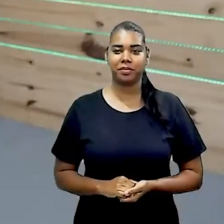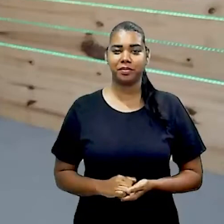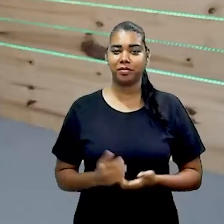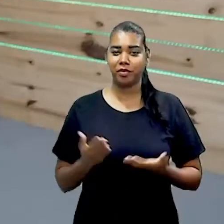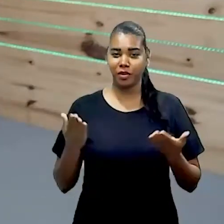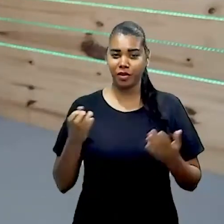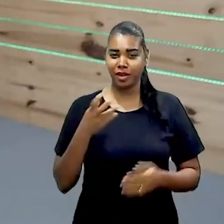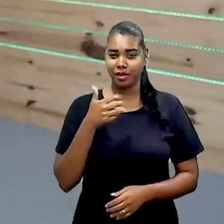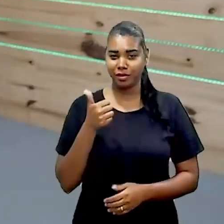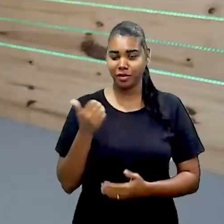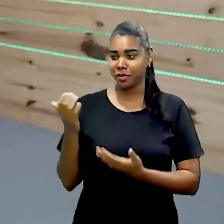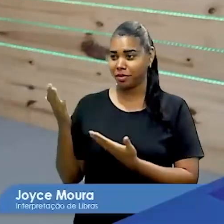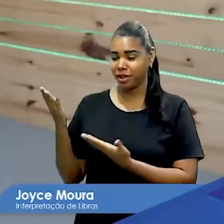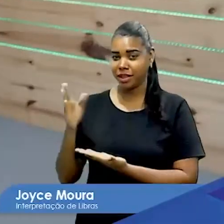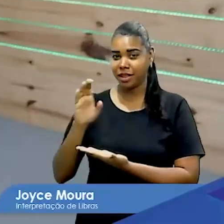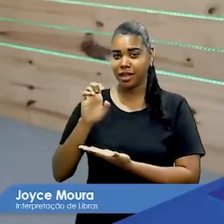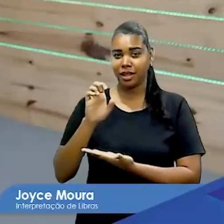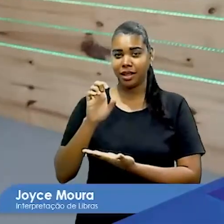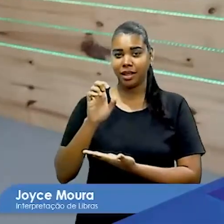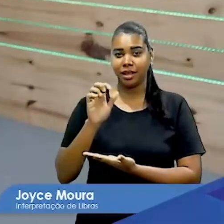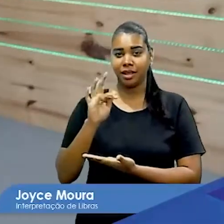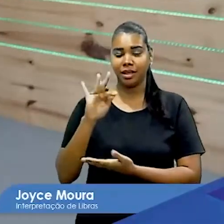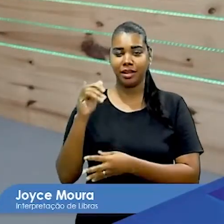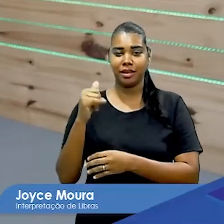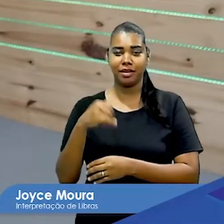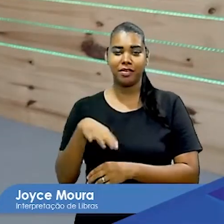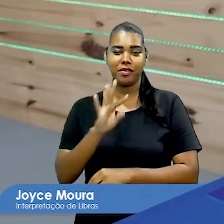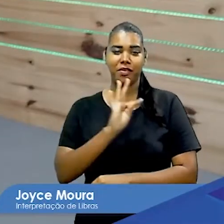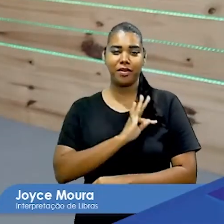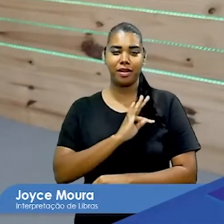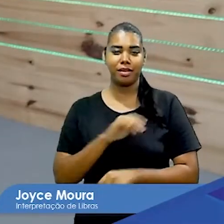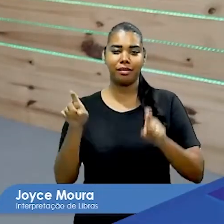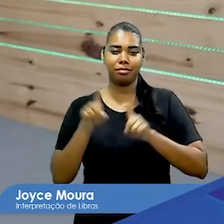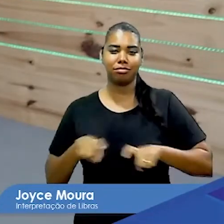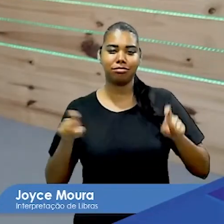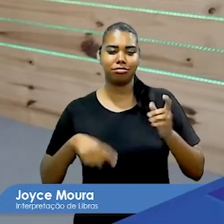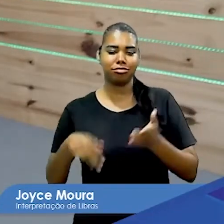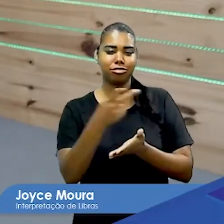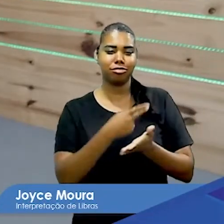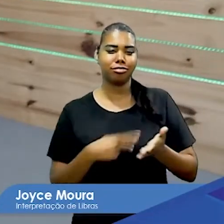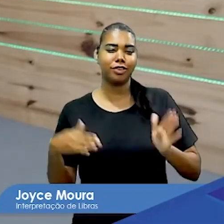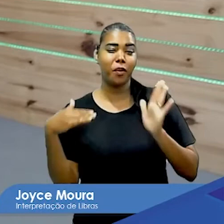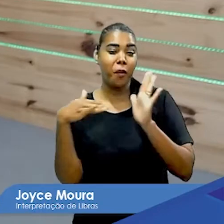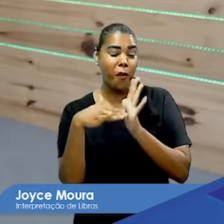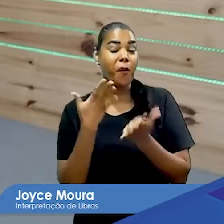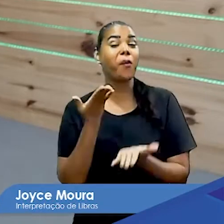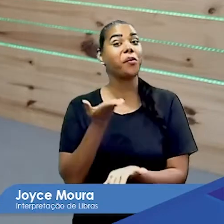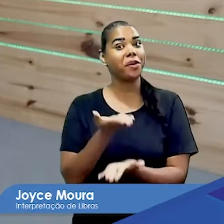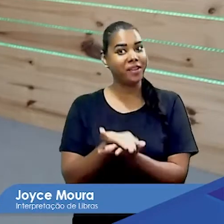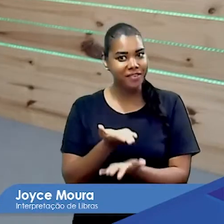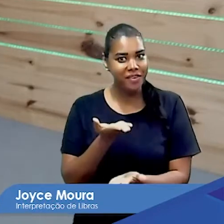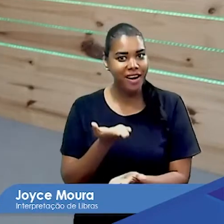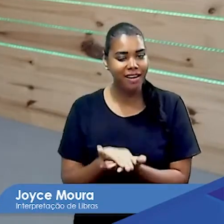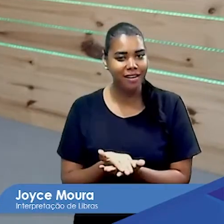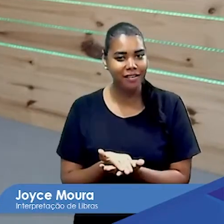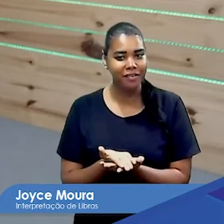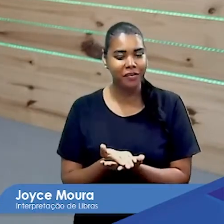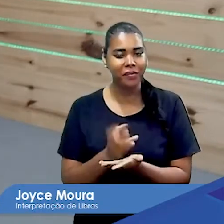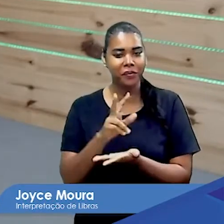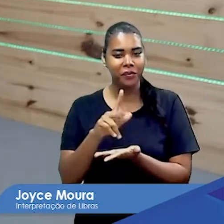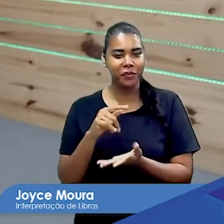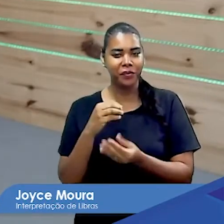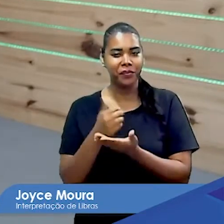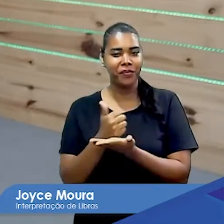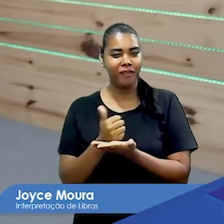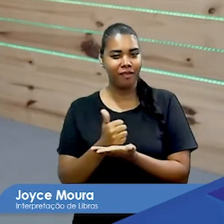Olá, tudo bem? Eu sou Efraim, técnico em computação gráfica e vamos para a nossa última aula do EducaPE